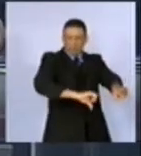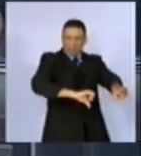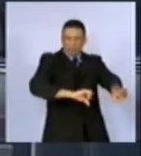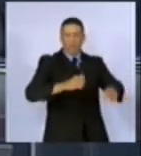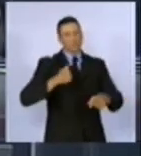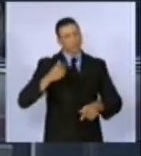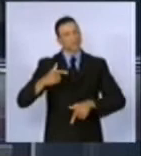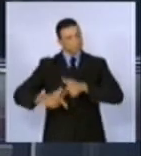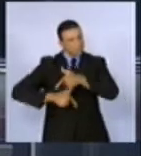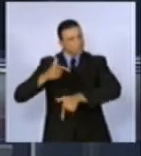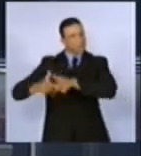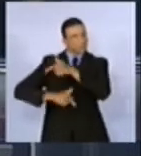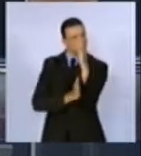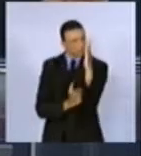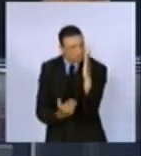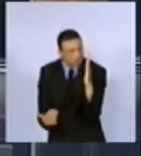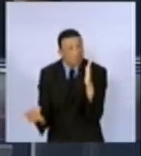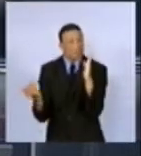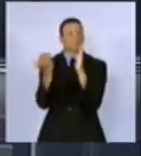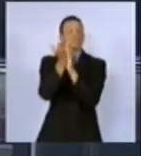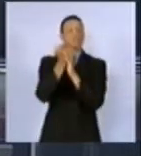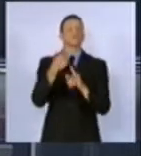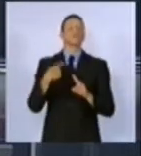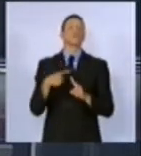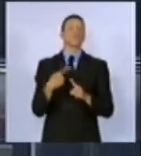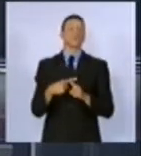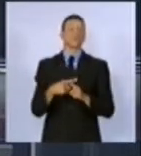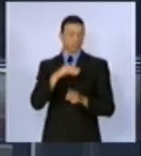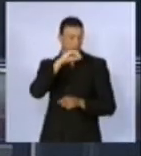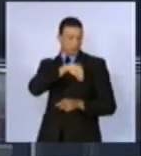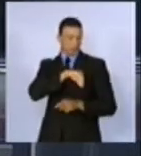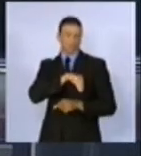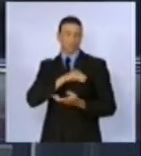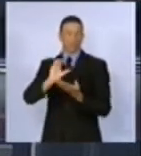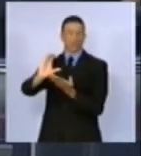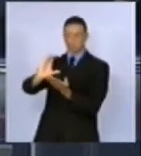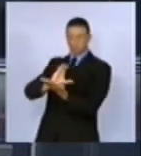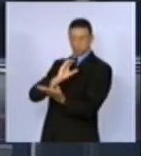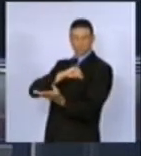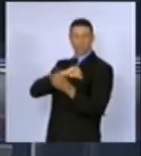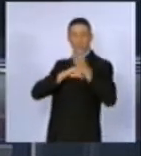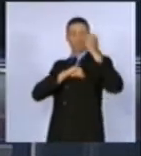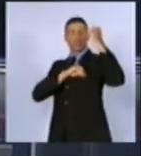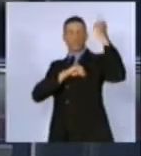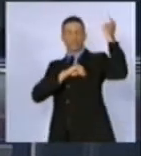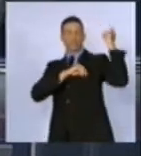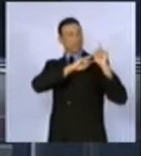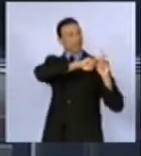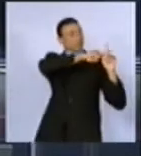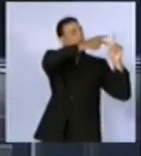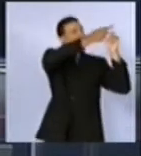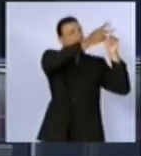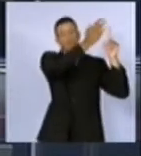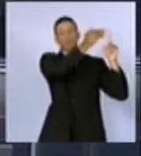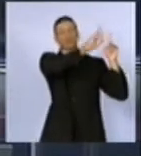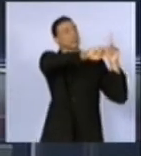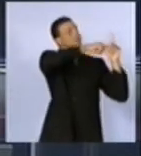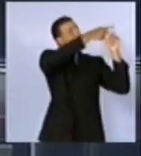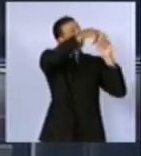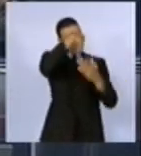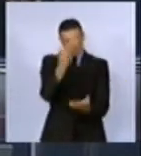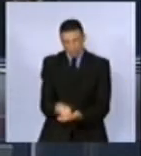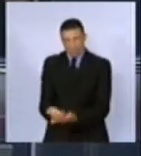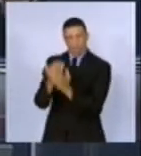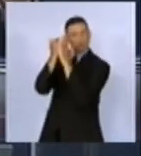câmera que nós estamos cortando só nós estamos tendo que trabalhar muito mais para garantir o mesmo salário que a gente garantia o dobro às vezes para garantir o mesmo